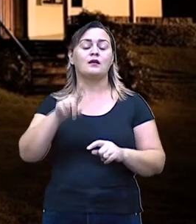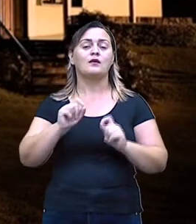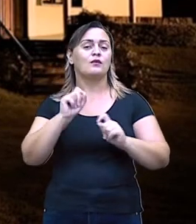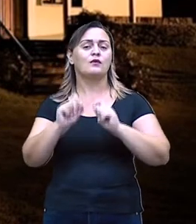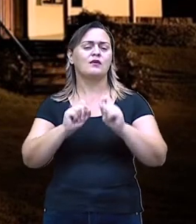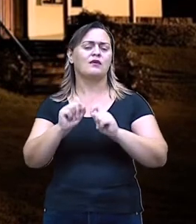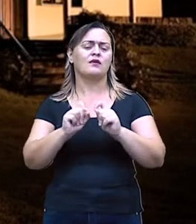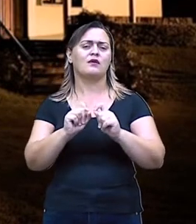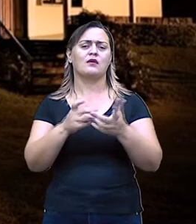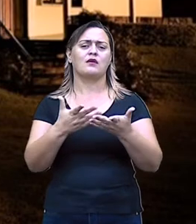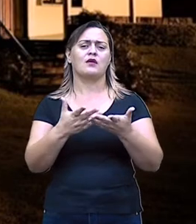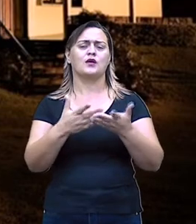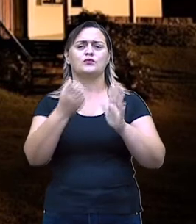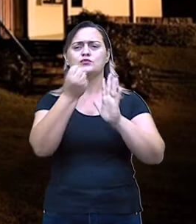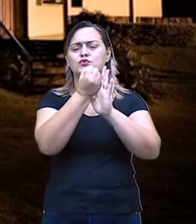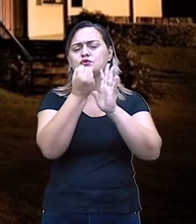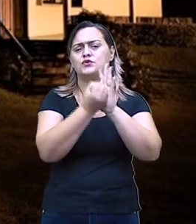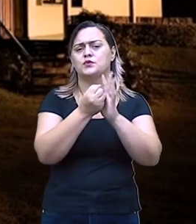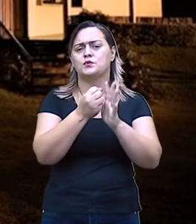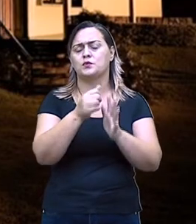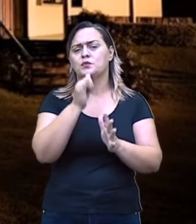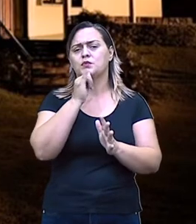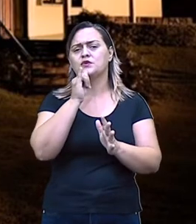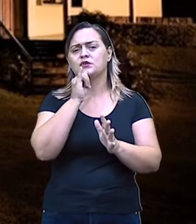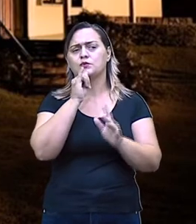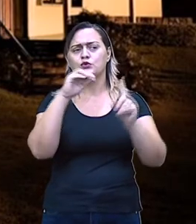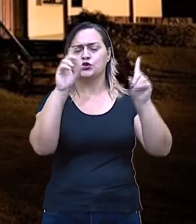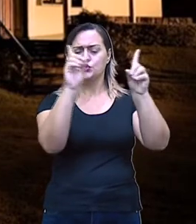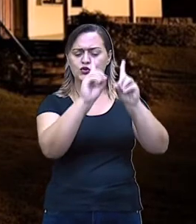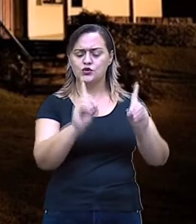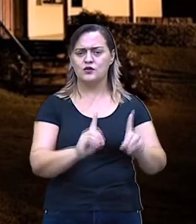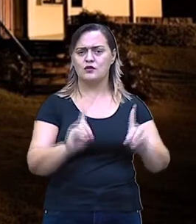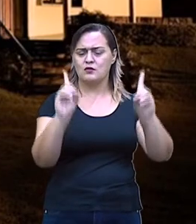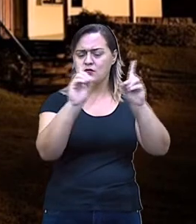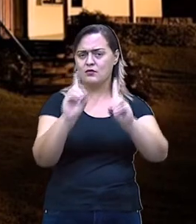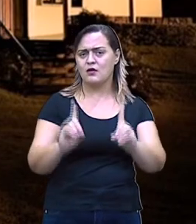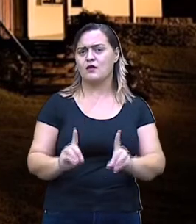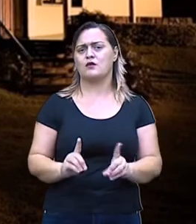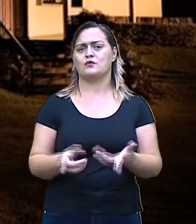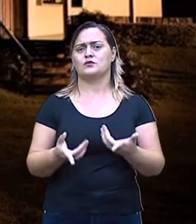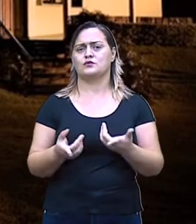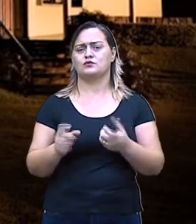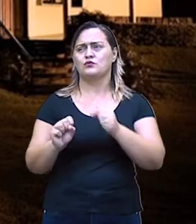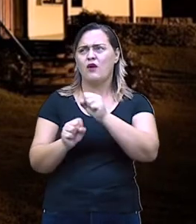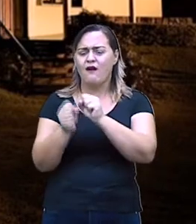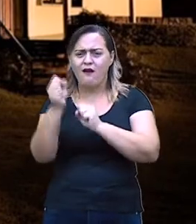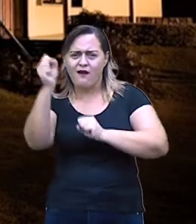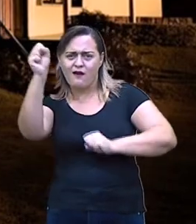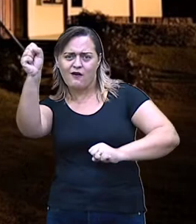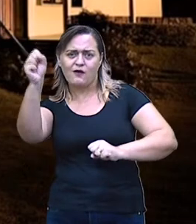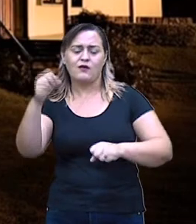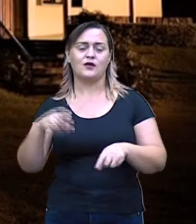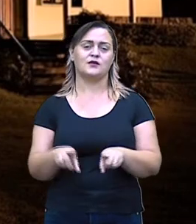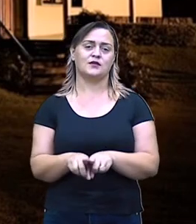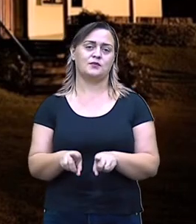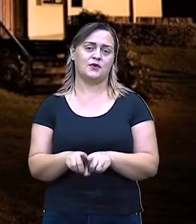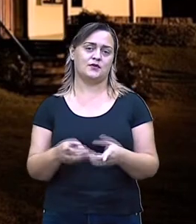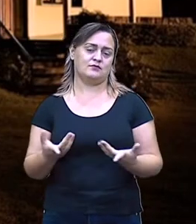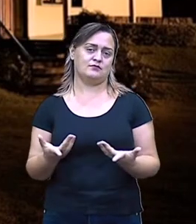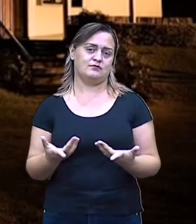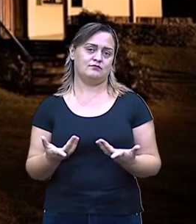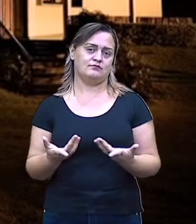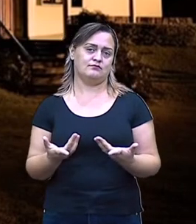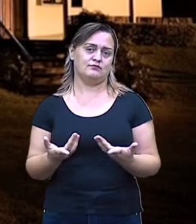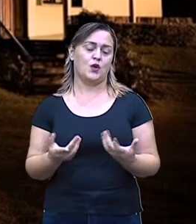para compor as explicações sobre questões que são incompreendidas. Além disso, o mito utiliza de